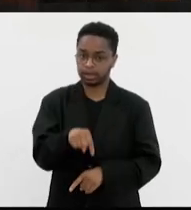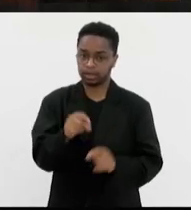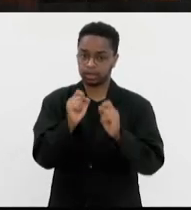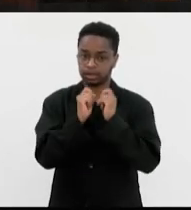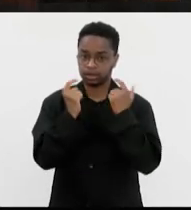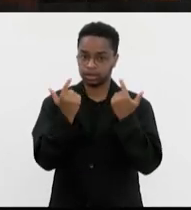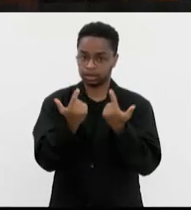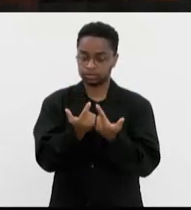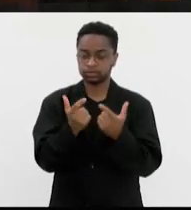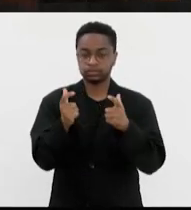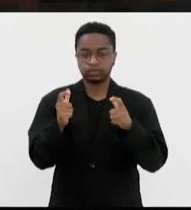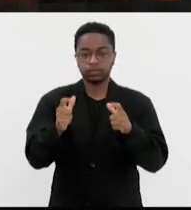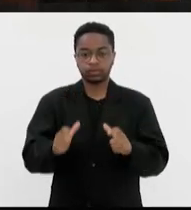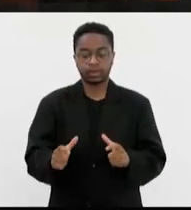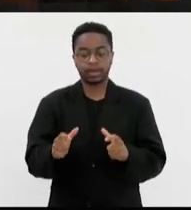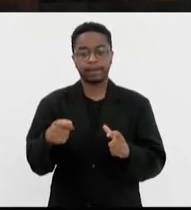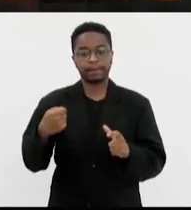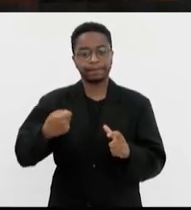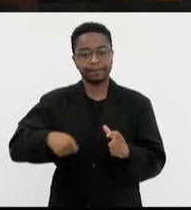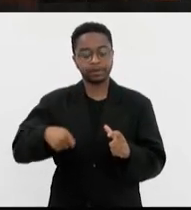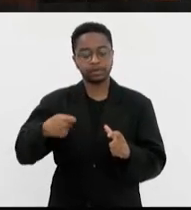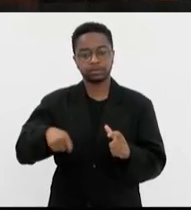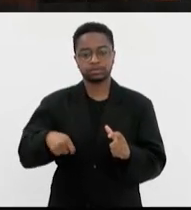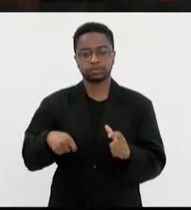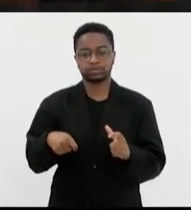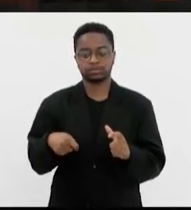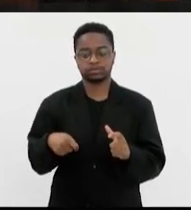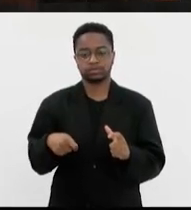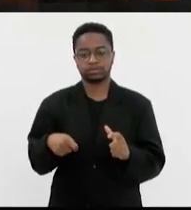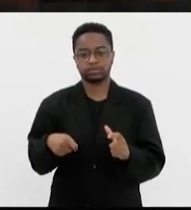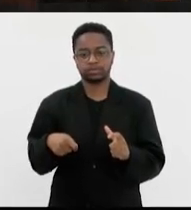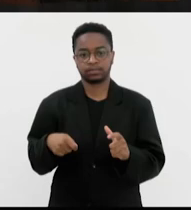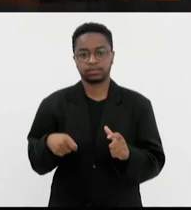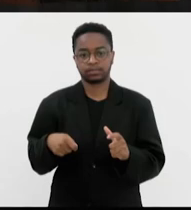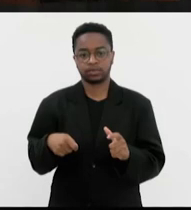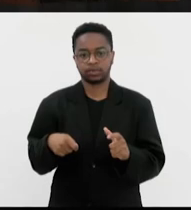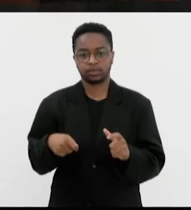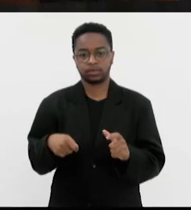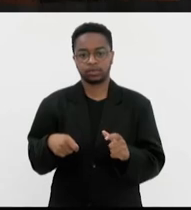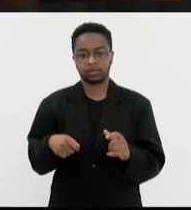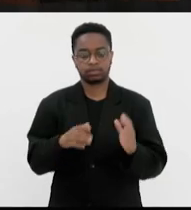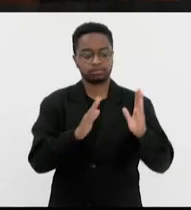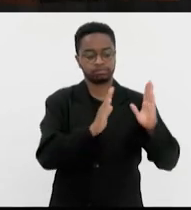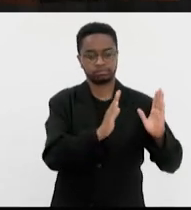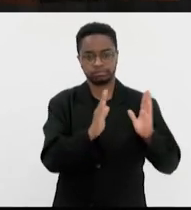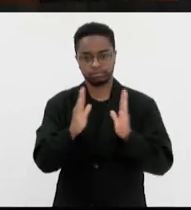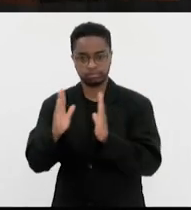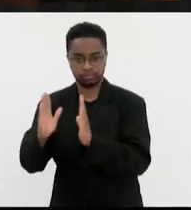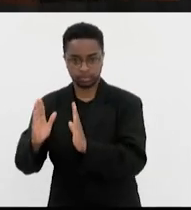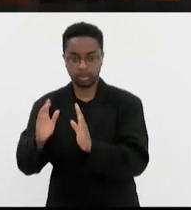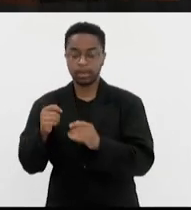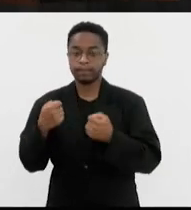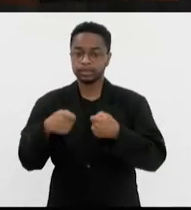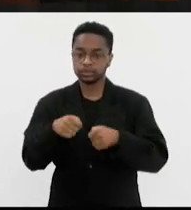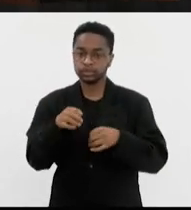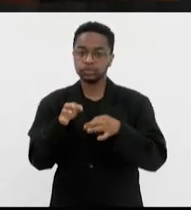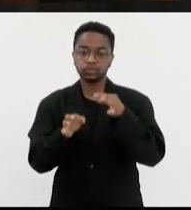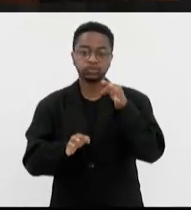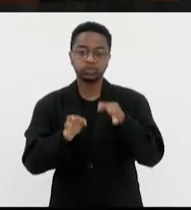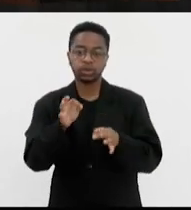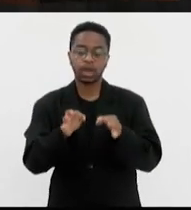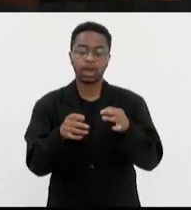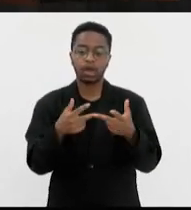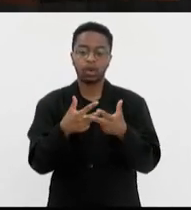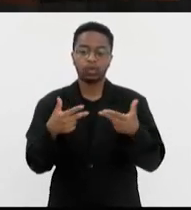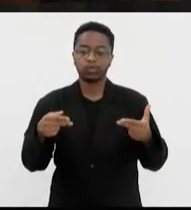que deve fazer, nesses momentos, juízo de valor de tudo aquilo que